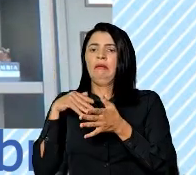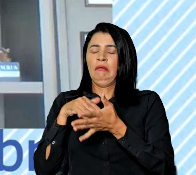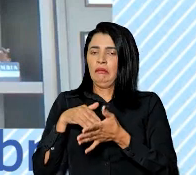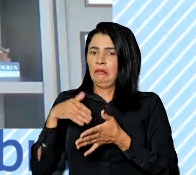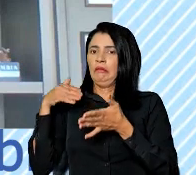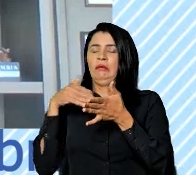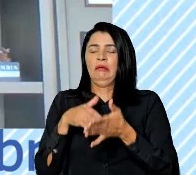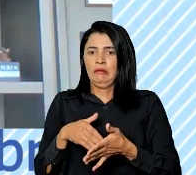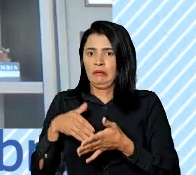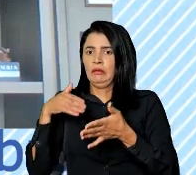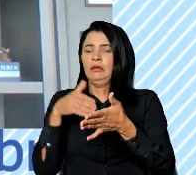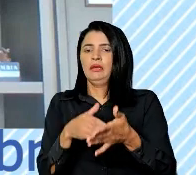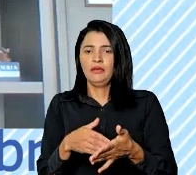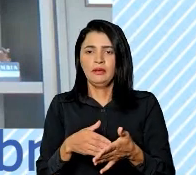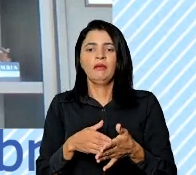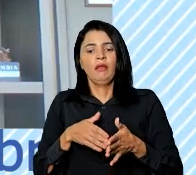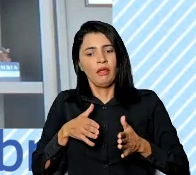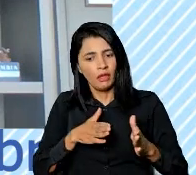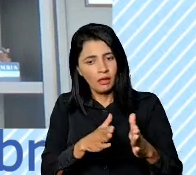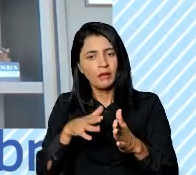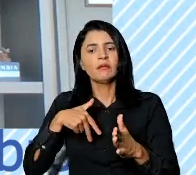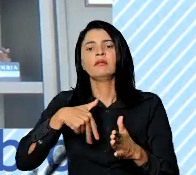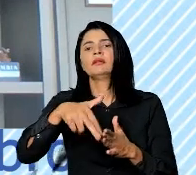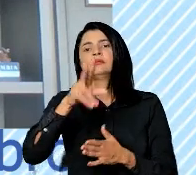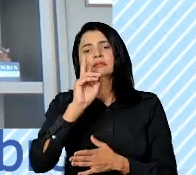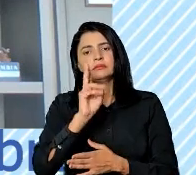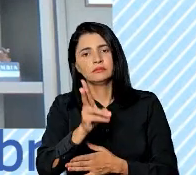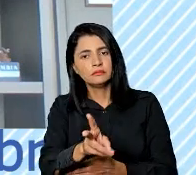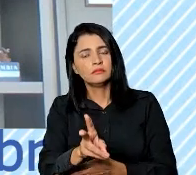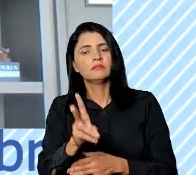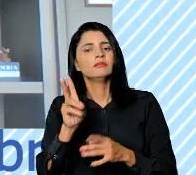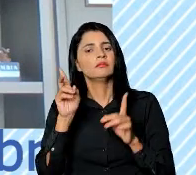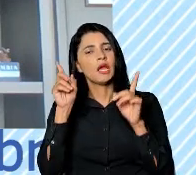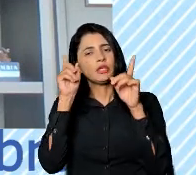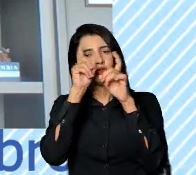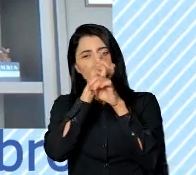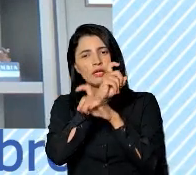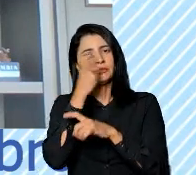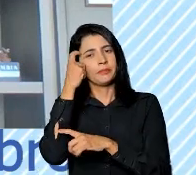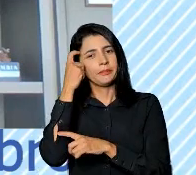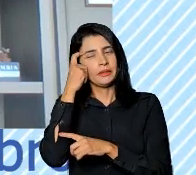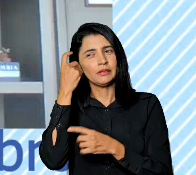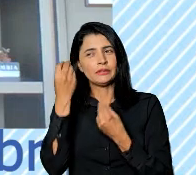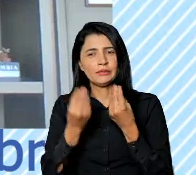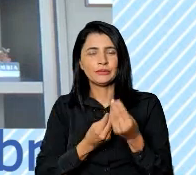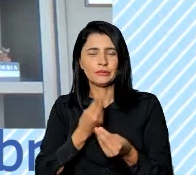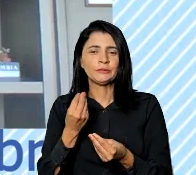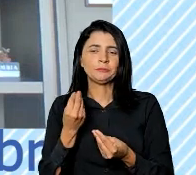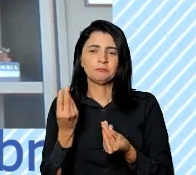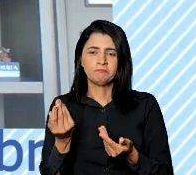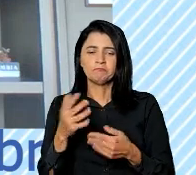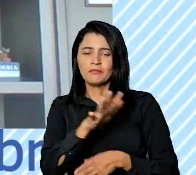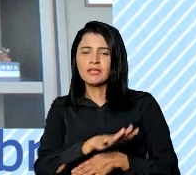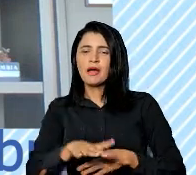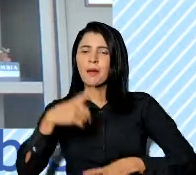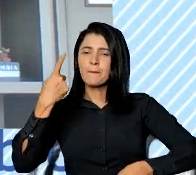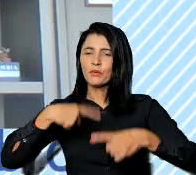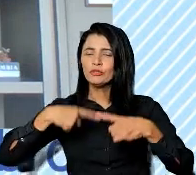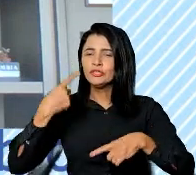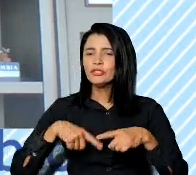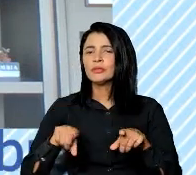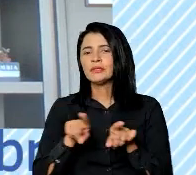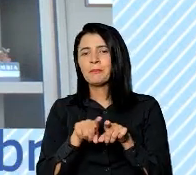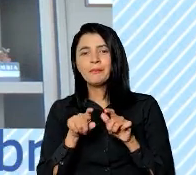temos que segui-lo. E a dificuldade, imagino, no meio político é muito